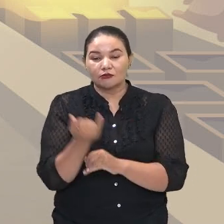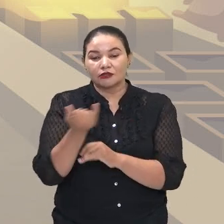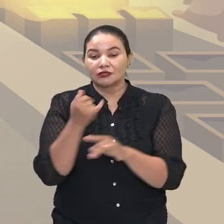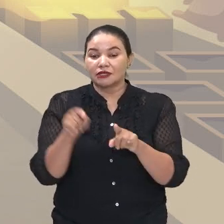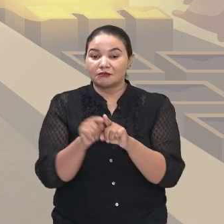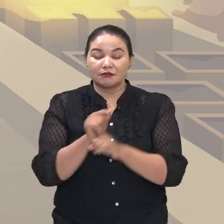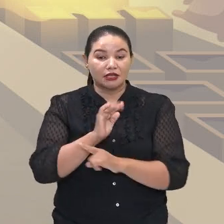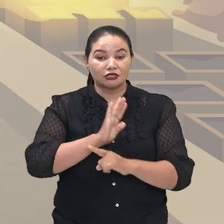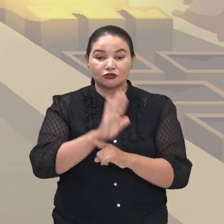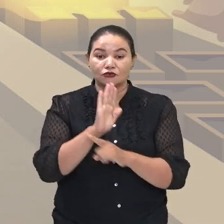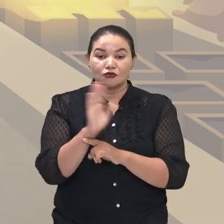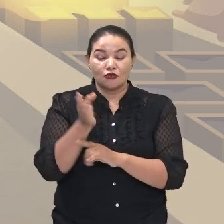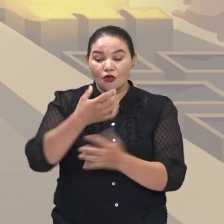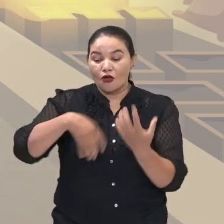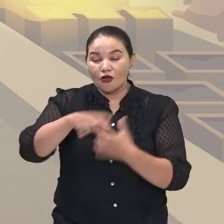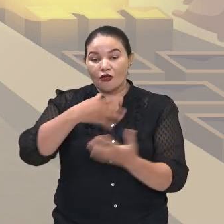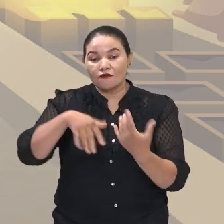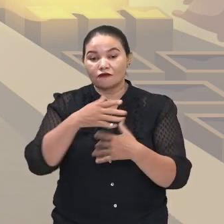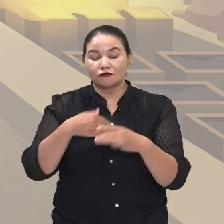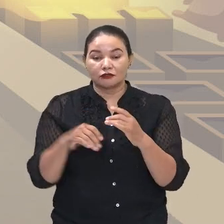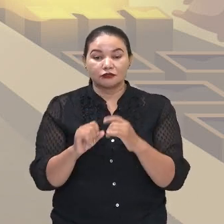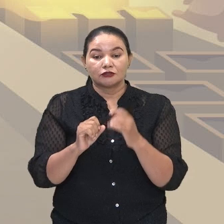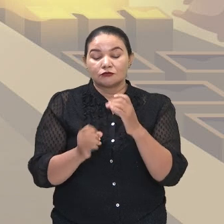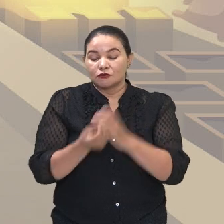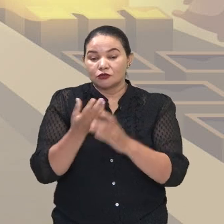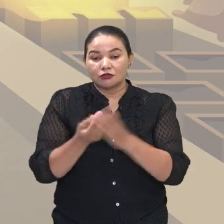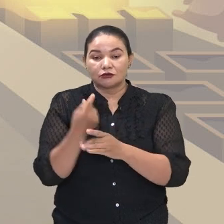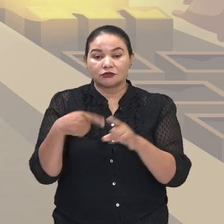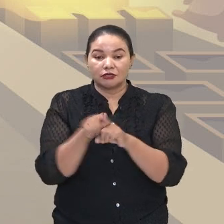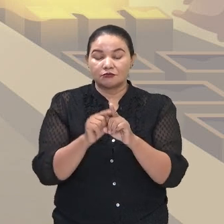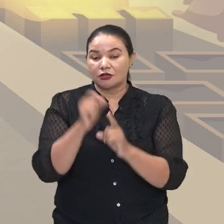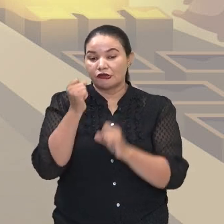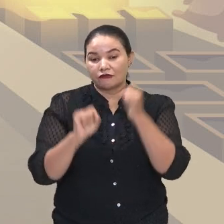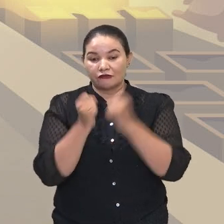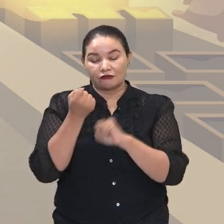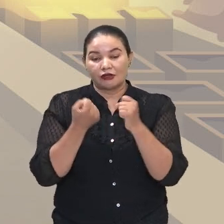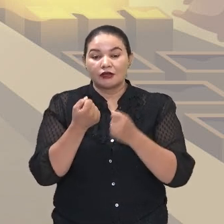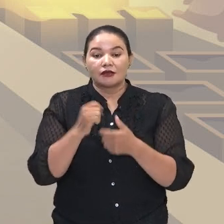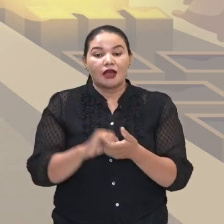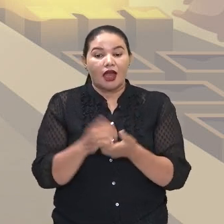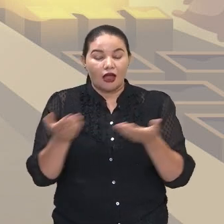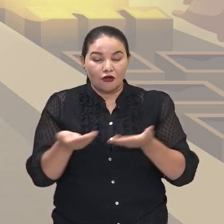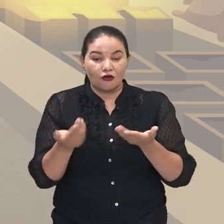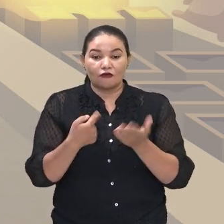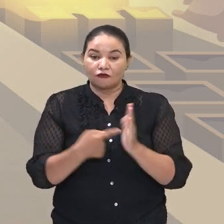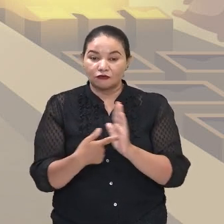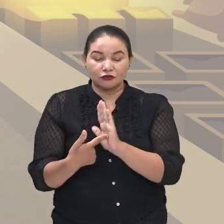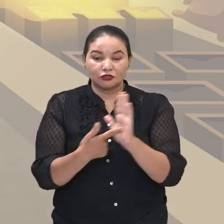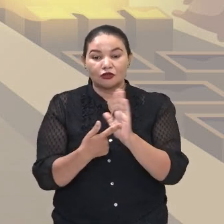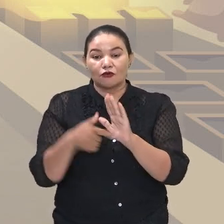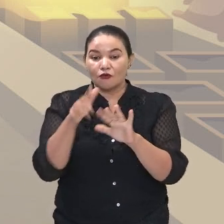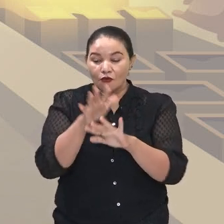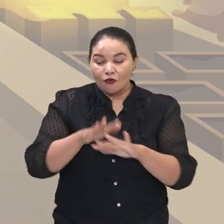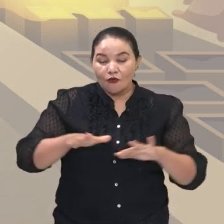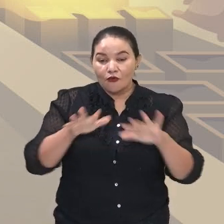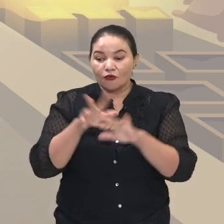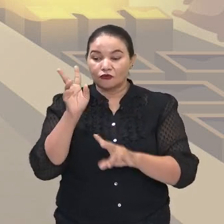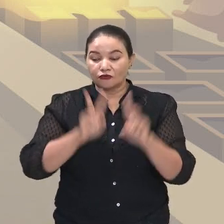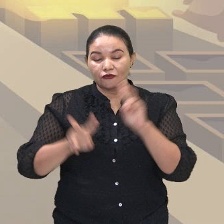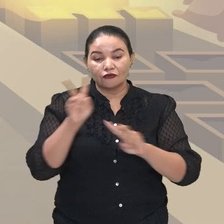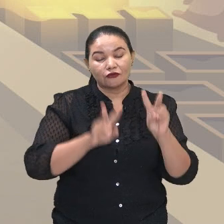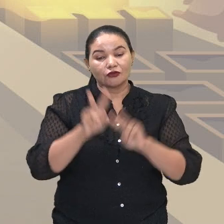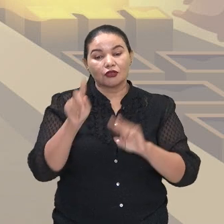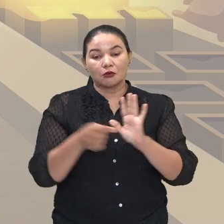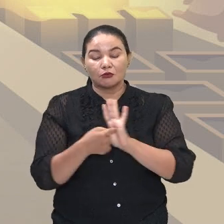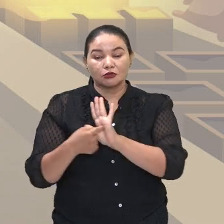a revolucionar a produção e a mecanização nas fábricas, eu trago vocês novamente a um outro cenário de fábrica, mostrando